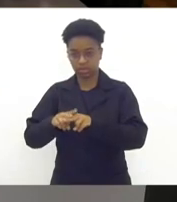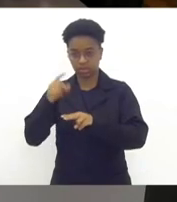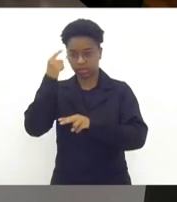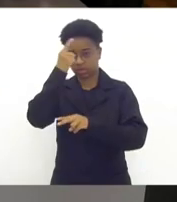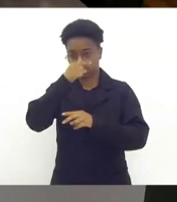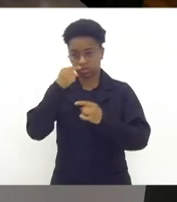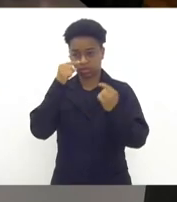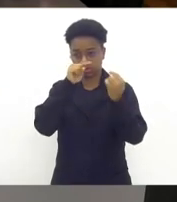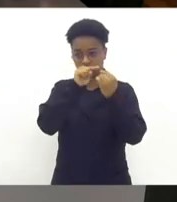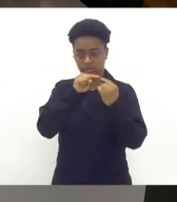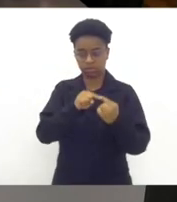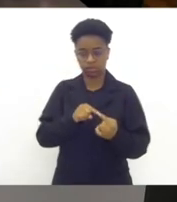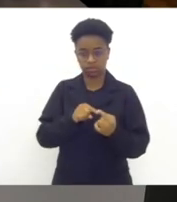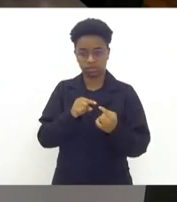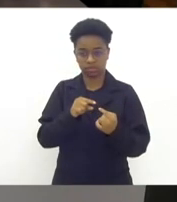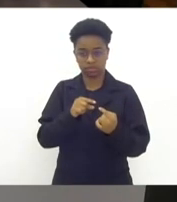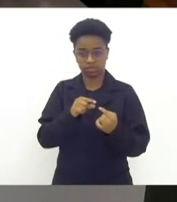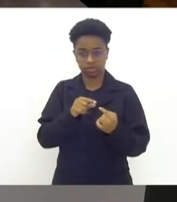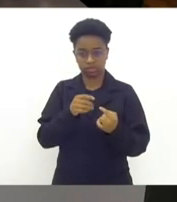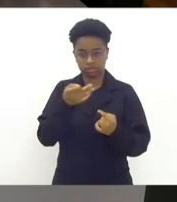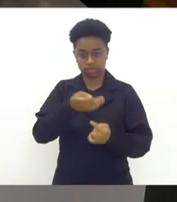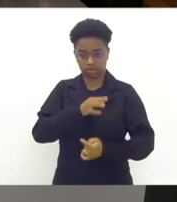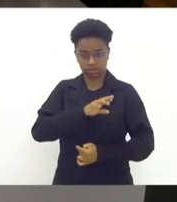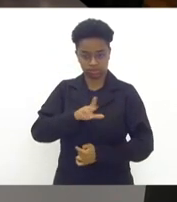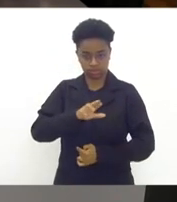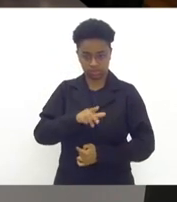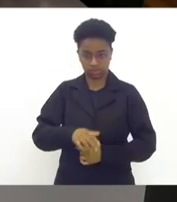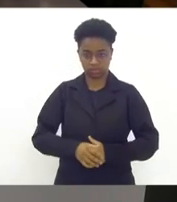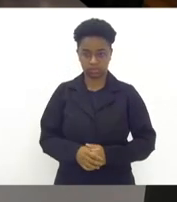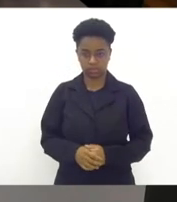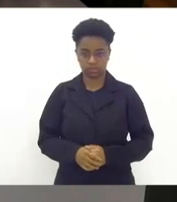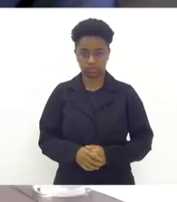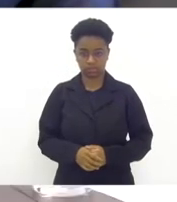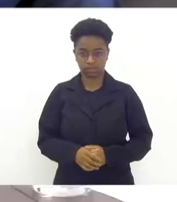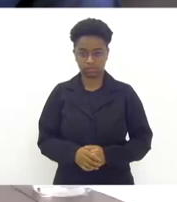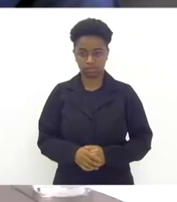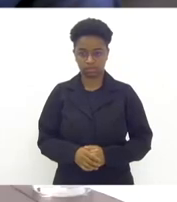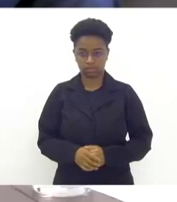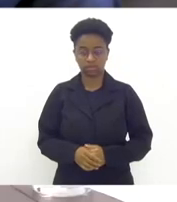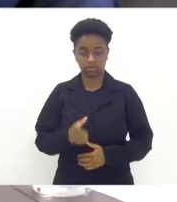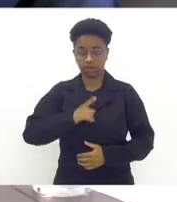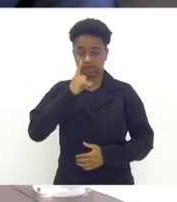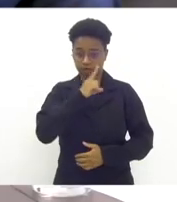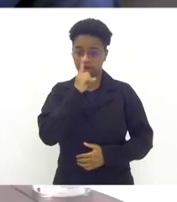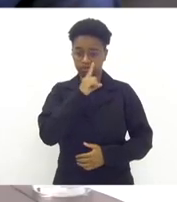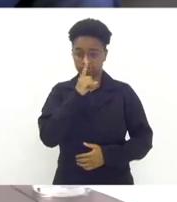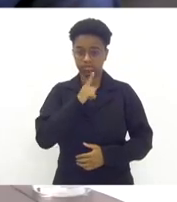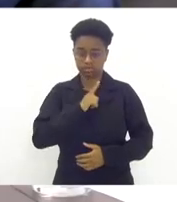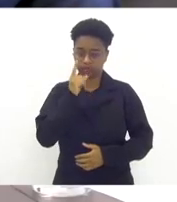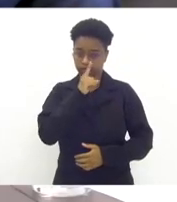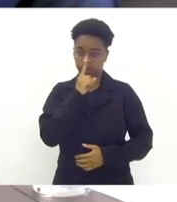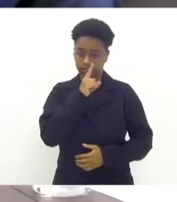reconhecimento não é correto. Há falhas. Acho que há falhas.